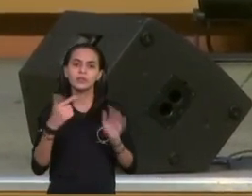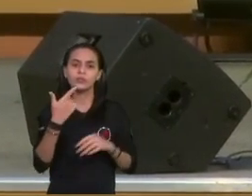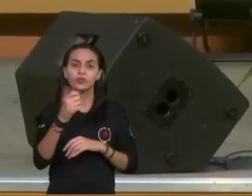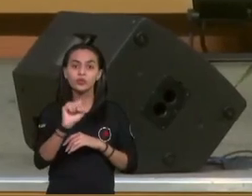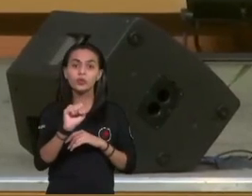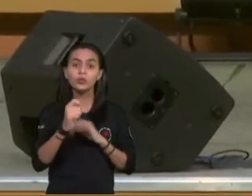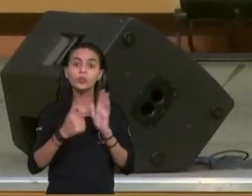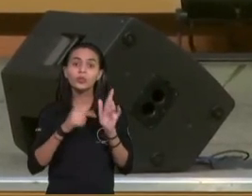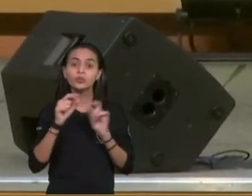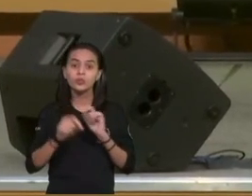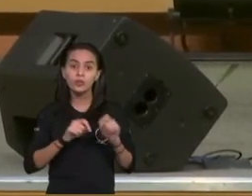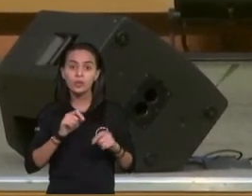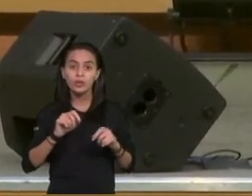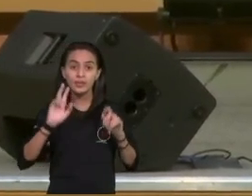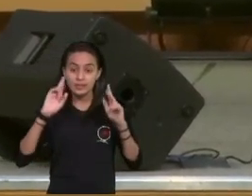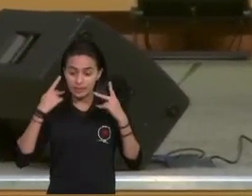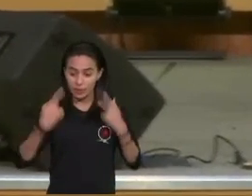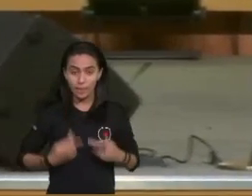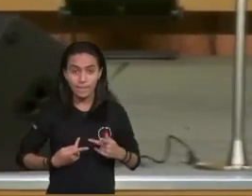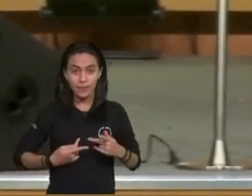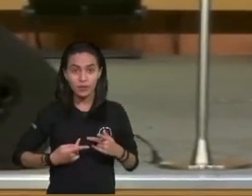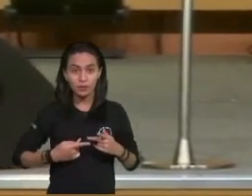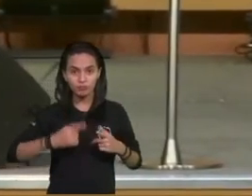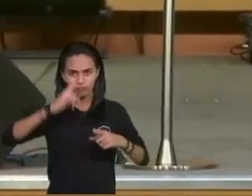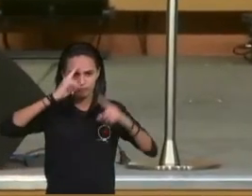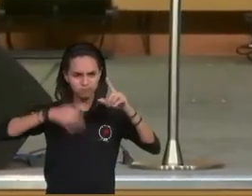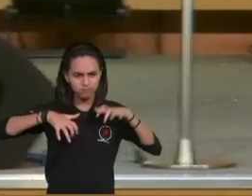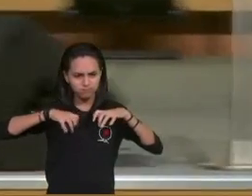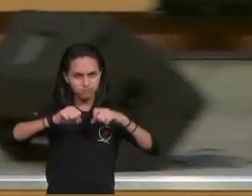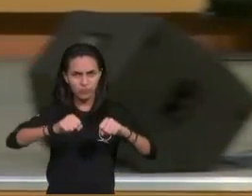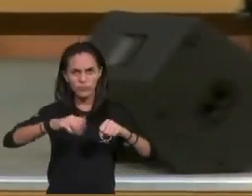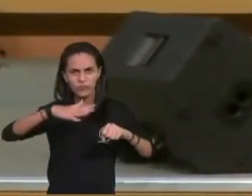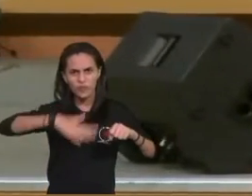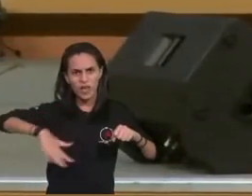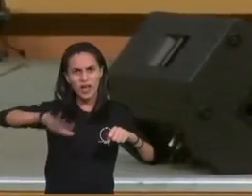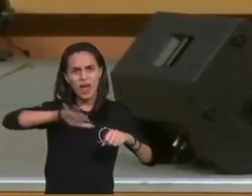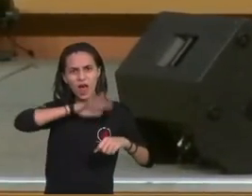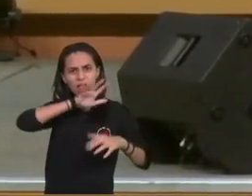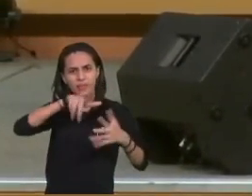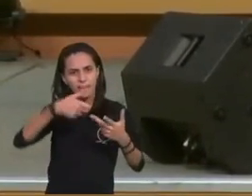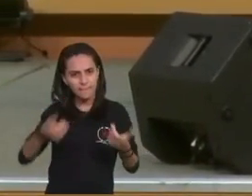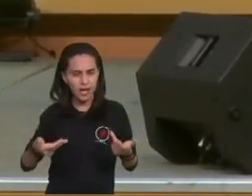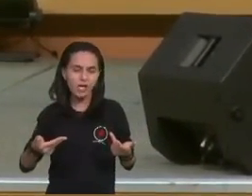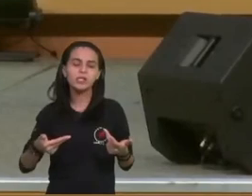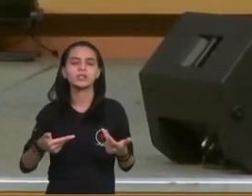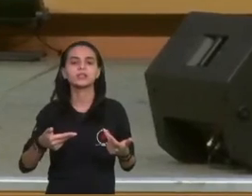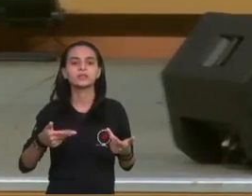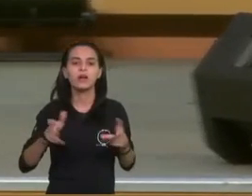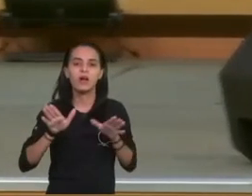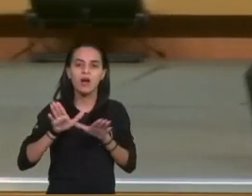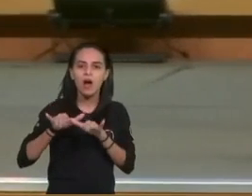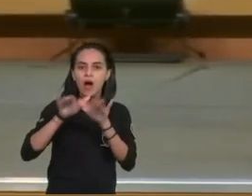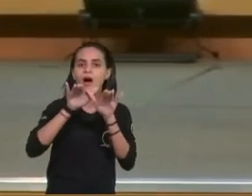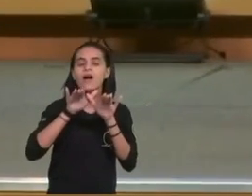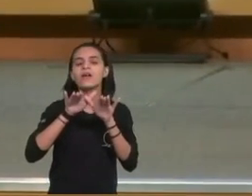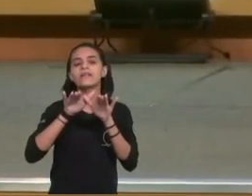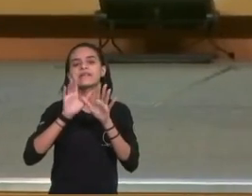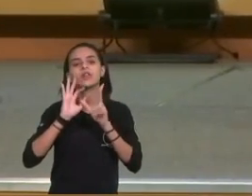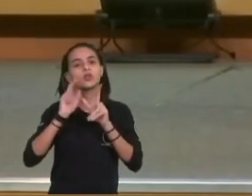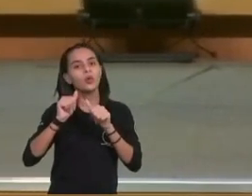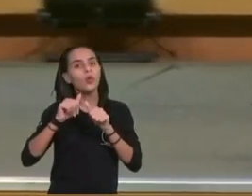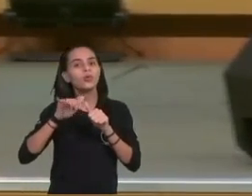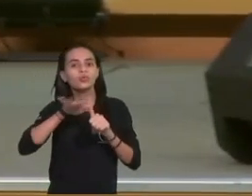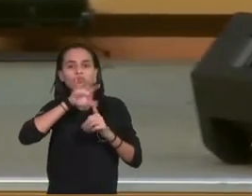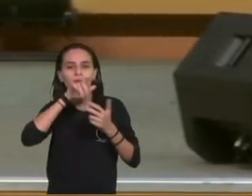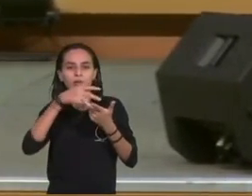28 da virgem para o homem dominar e sobre todos os animais sobre aves e sobre todos os animais